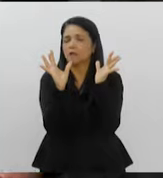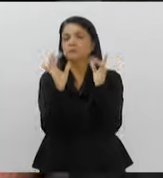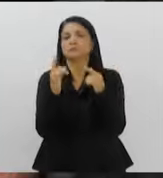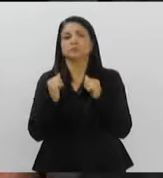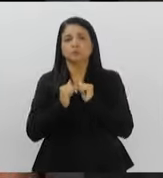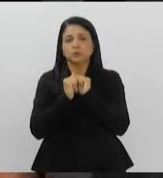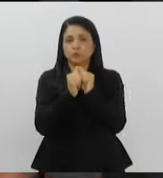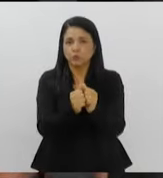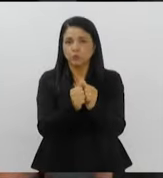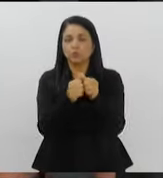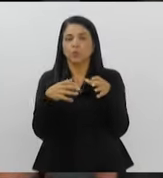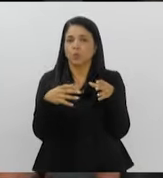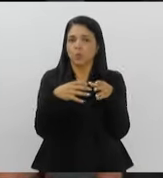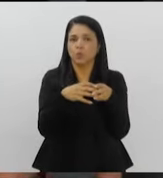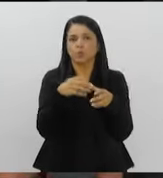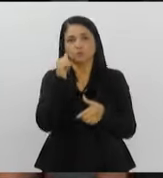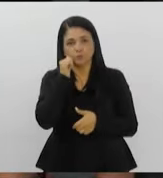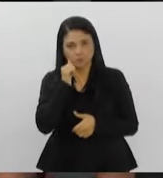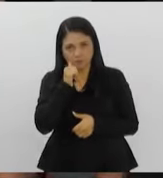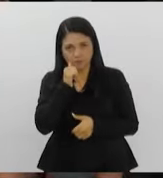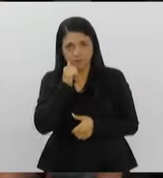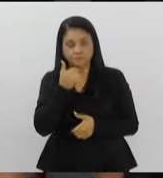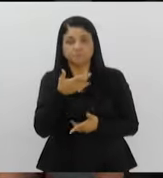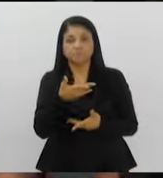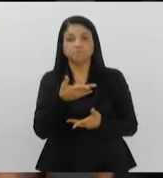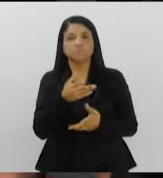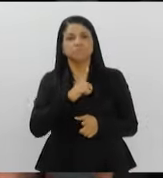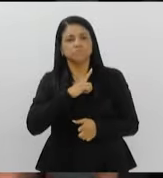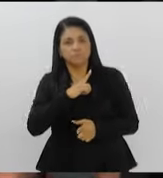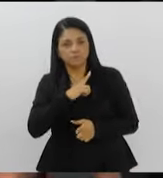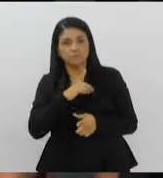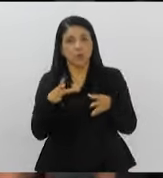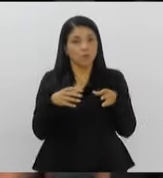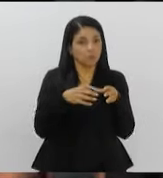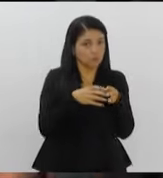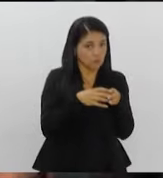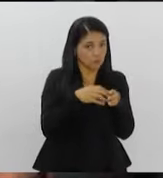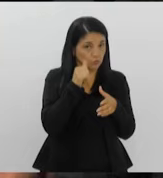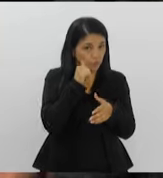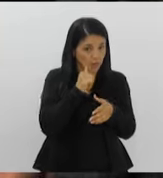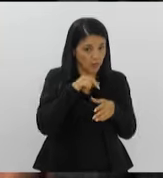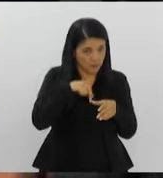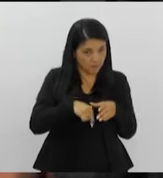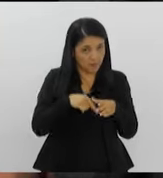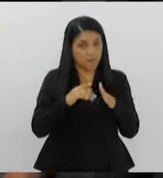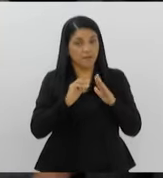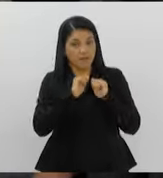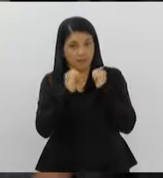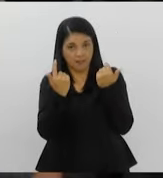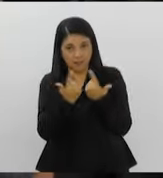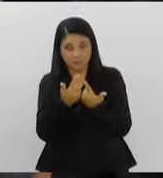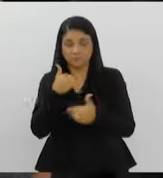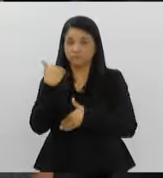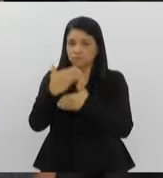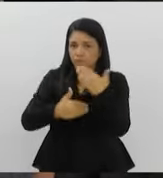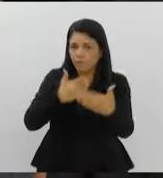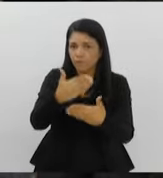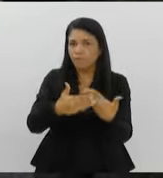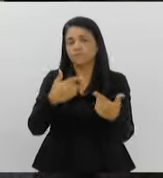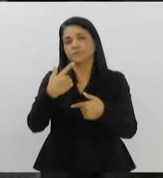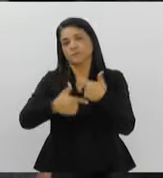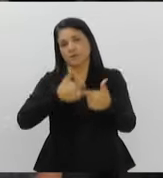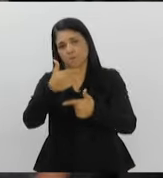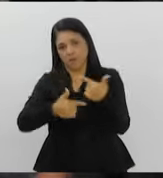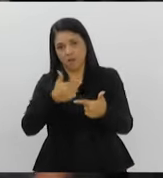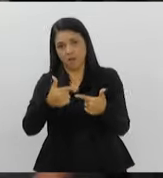com toda a nossa bancada. Nós já temos aqui a Comissão de Mulheres dessa casa, que vem desenvolvendo um trabalho excelente